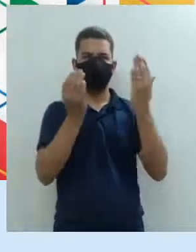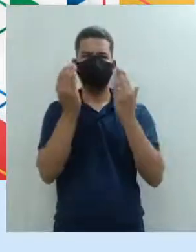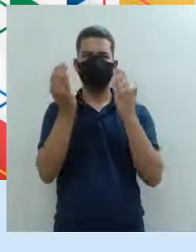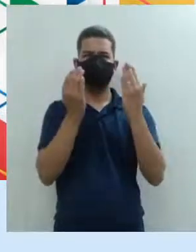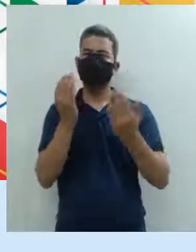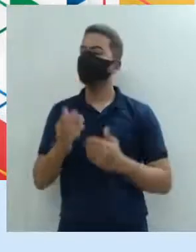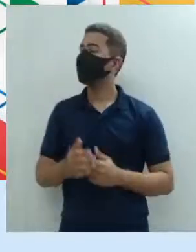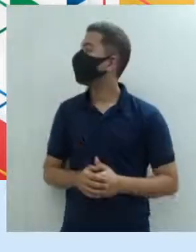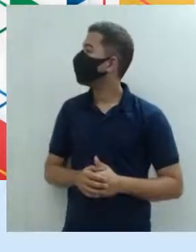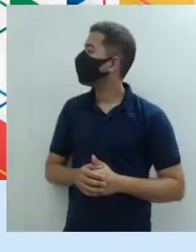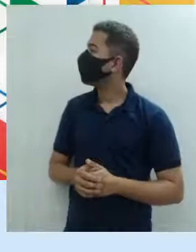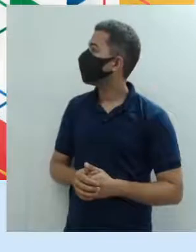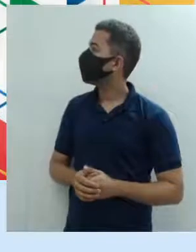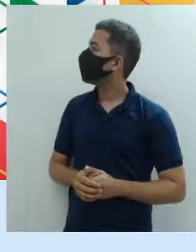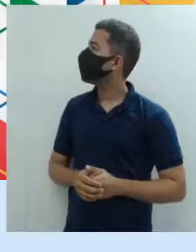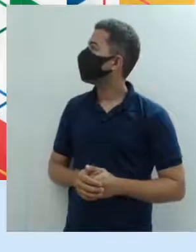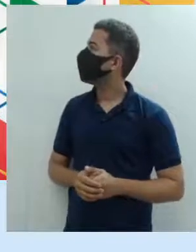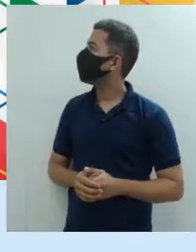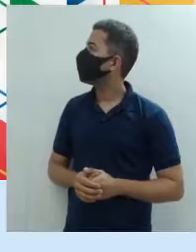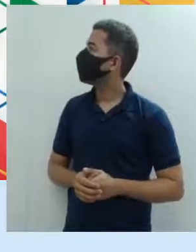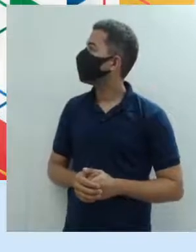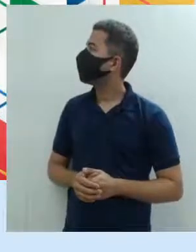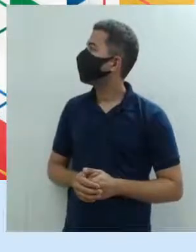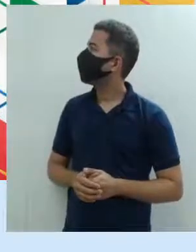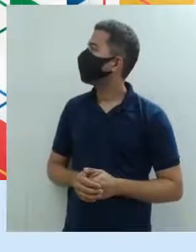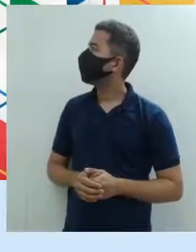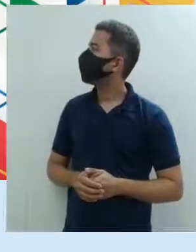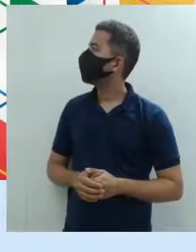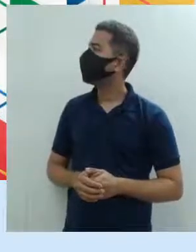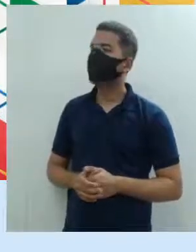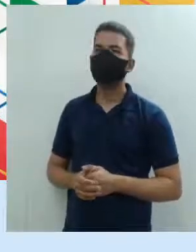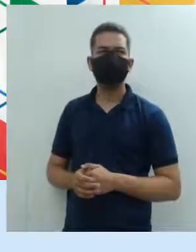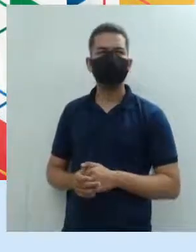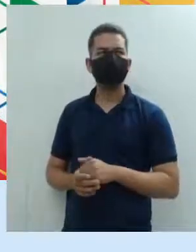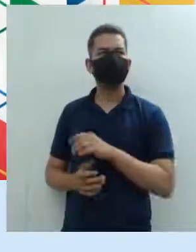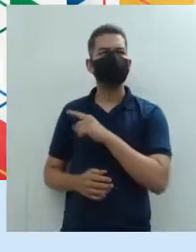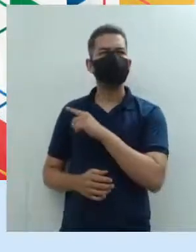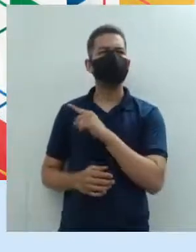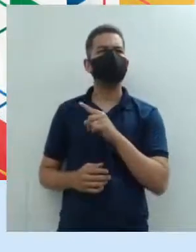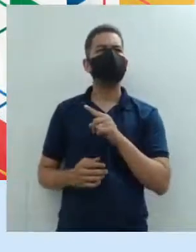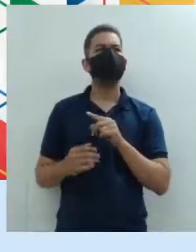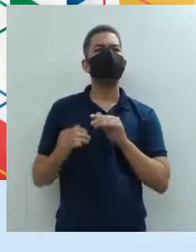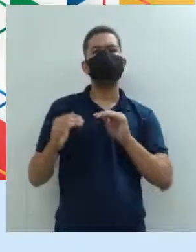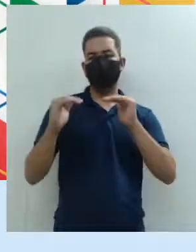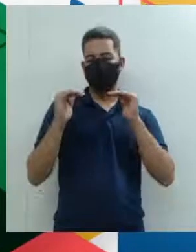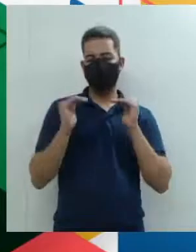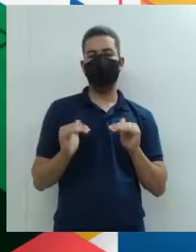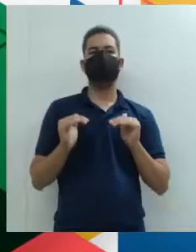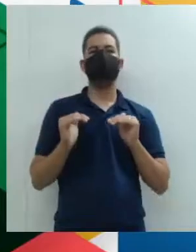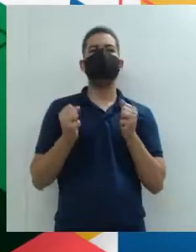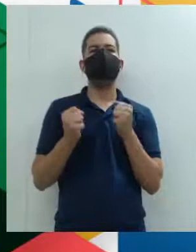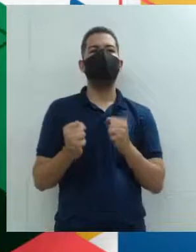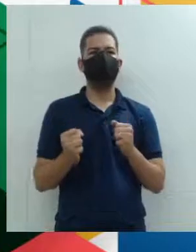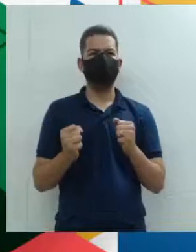a convecção. E aí temos um exemplo, né? Vamos observar aqui. A menos densa que está embaixo